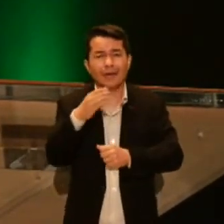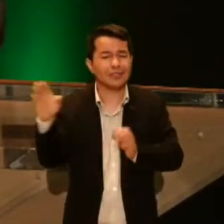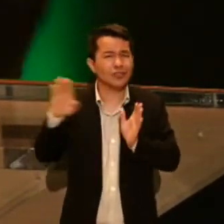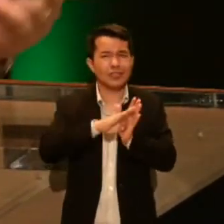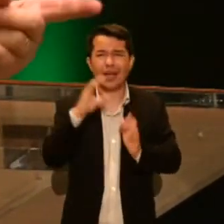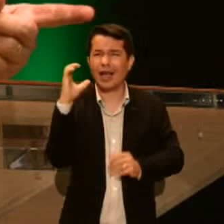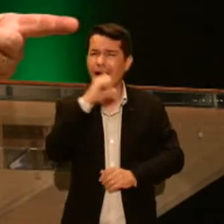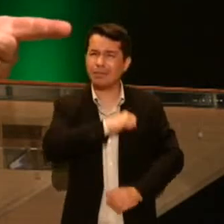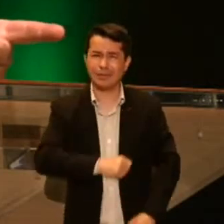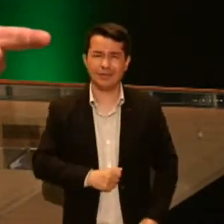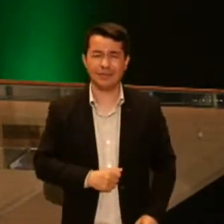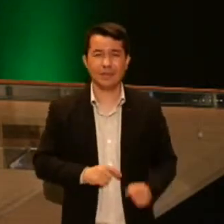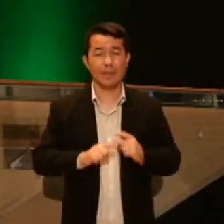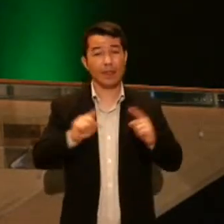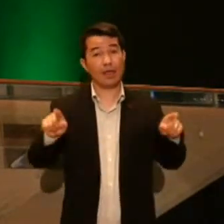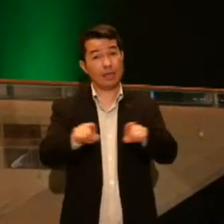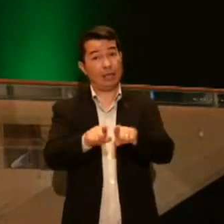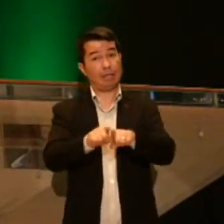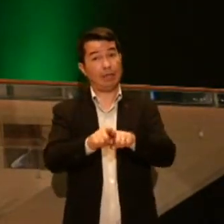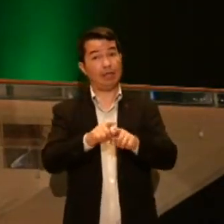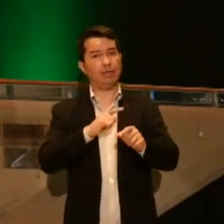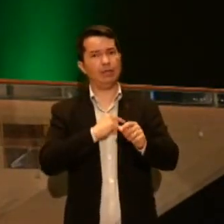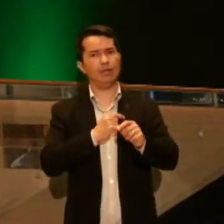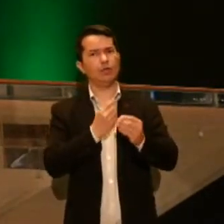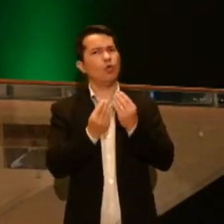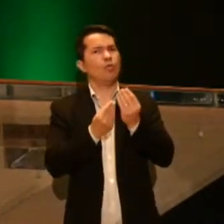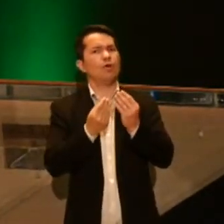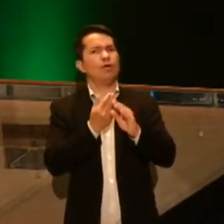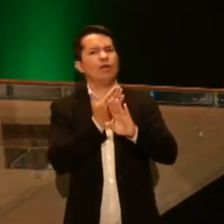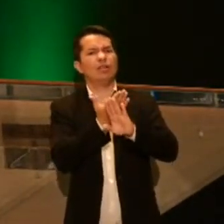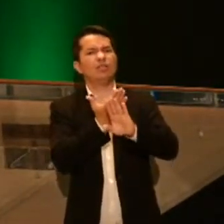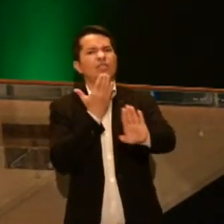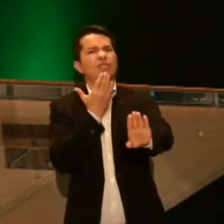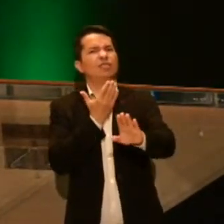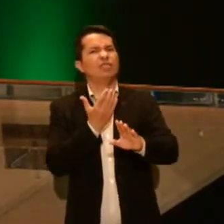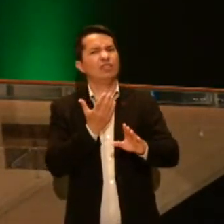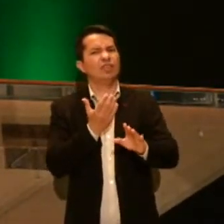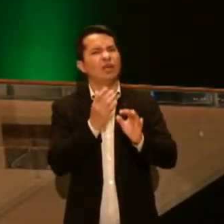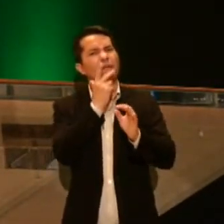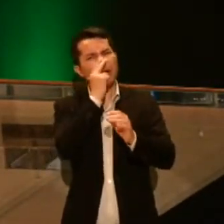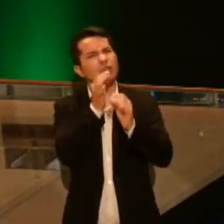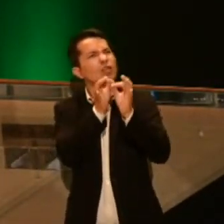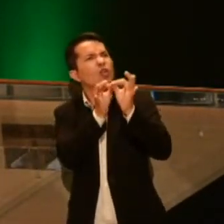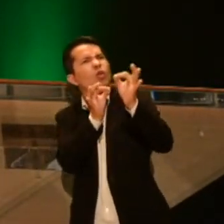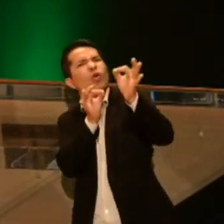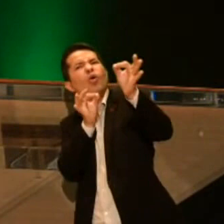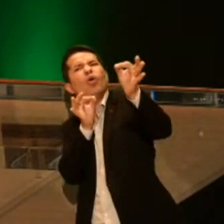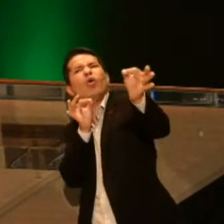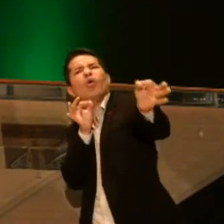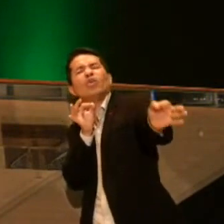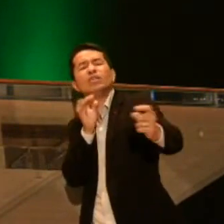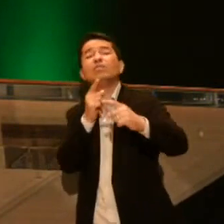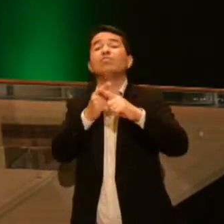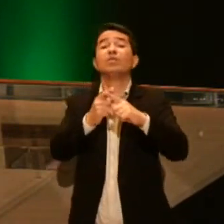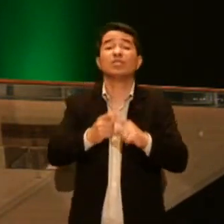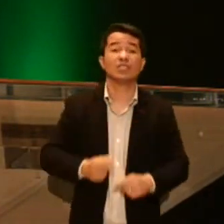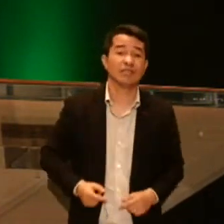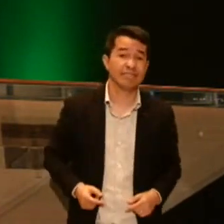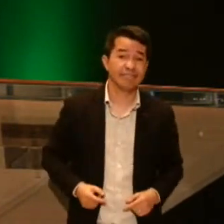estavam tremendamente distantes. Por quê? Porque faltava humildade para